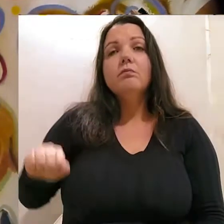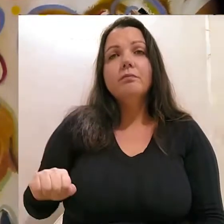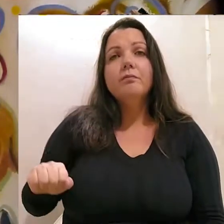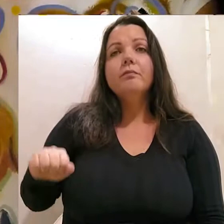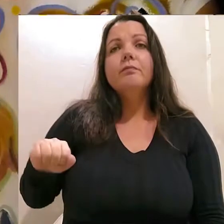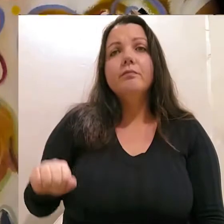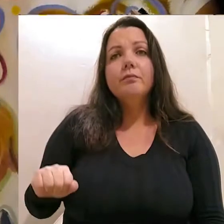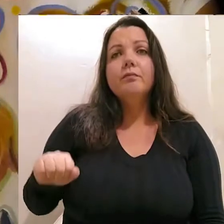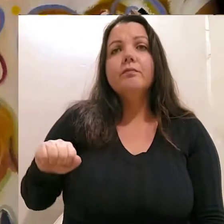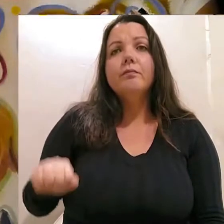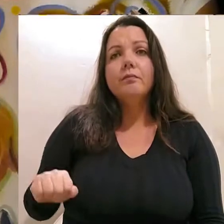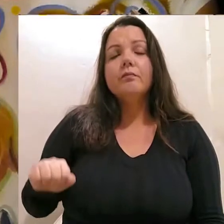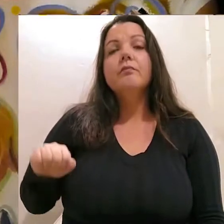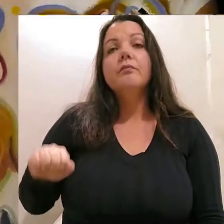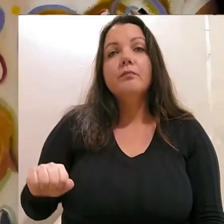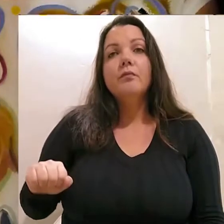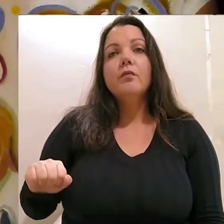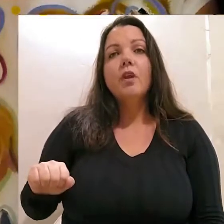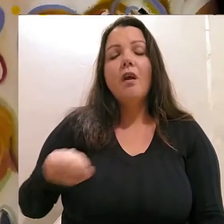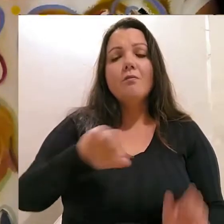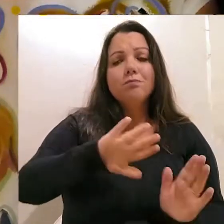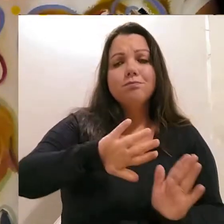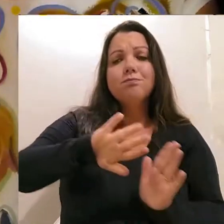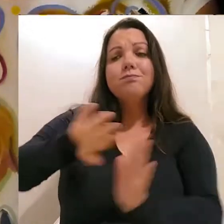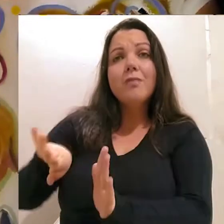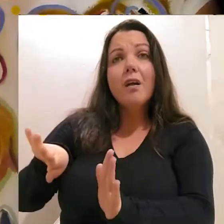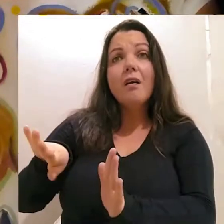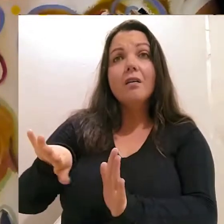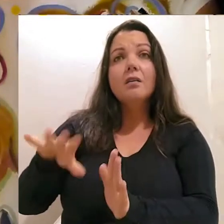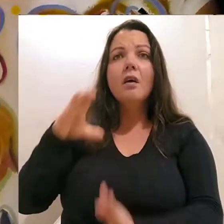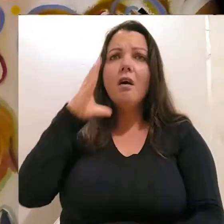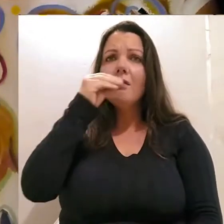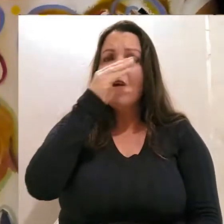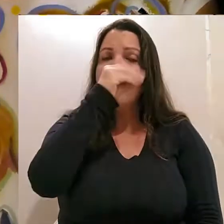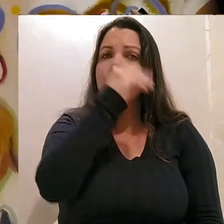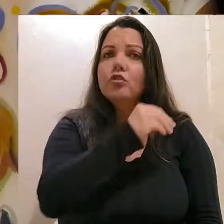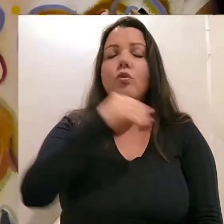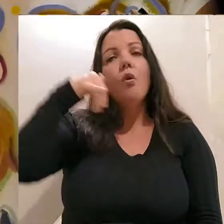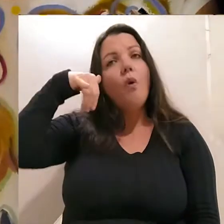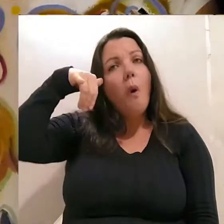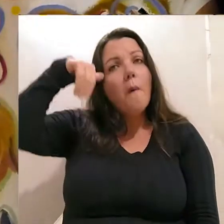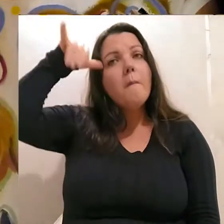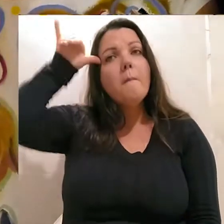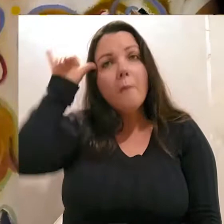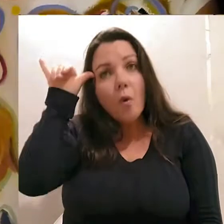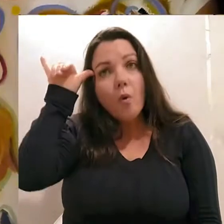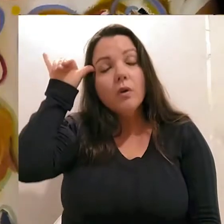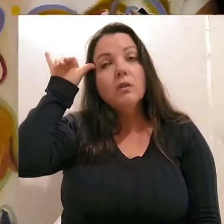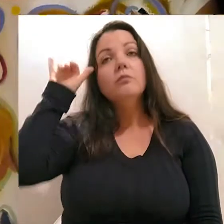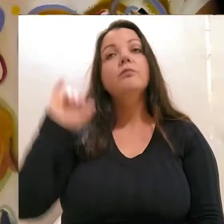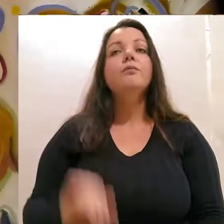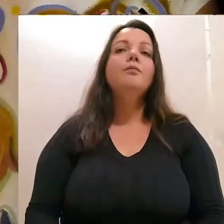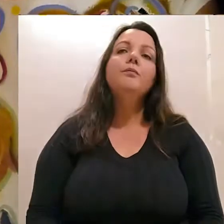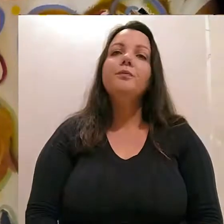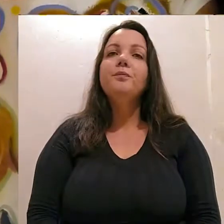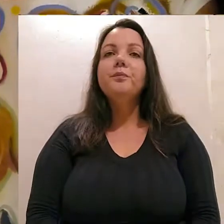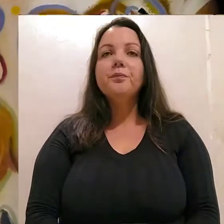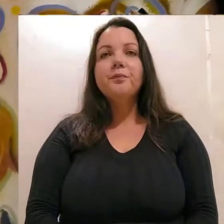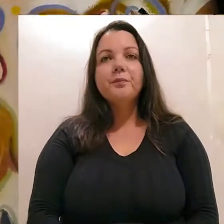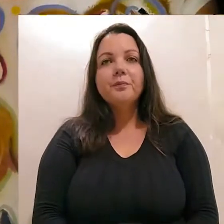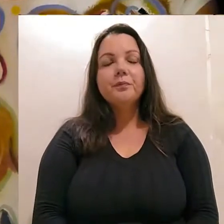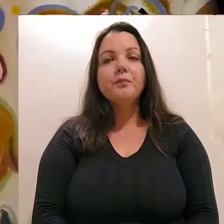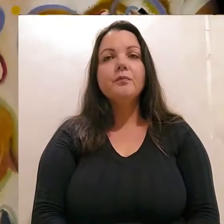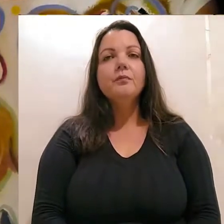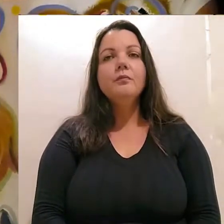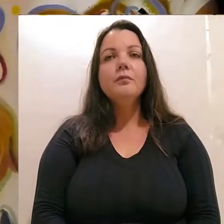seu cajado e o com as vezes com uma corda para poder espantar cachorro espantar faltar vaca